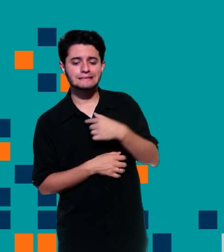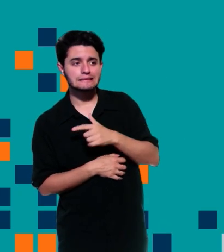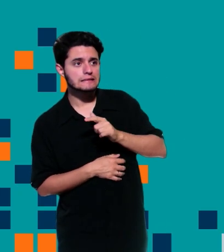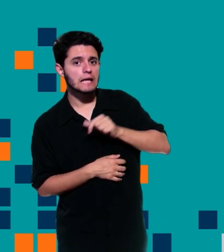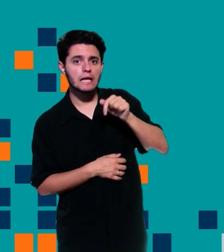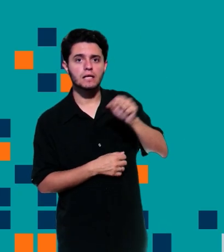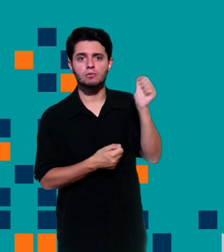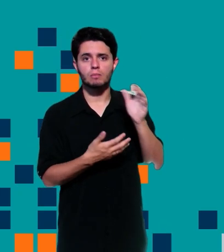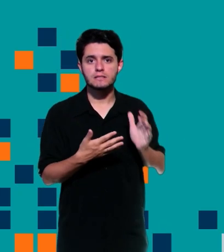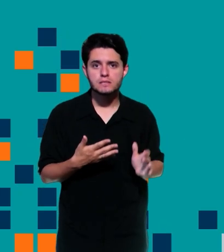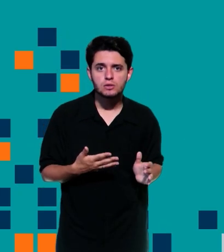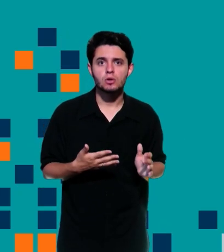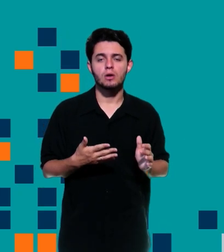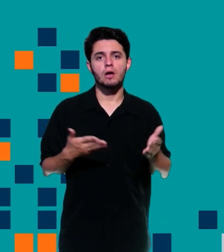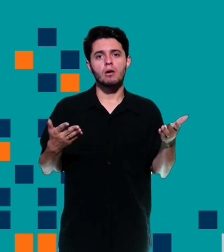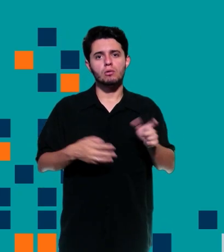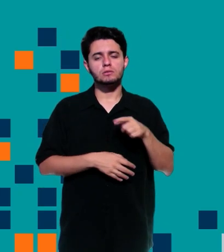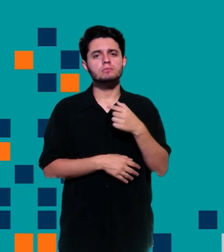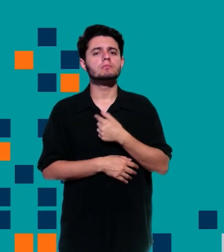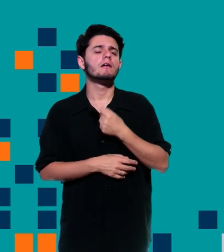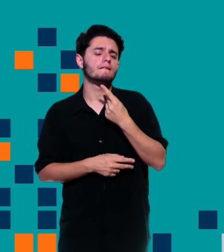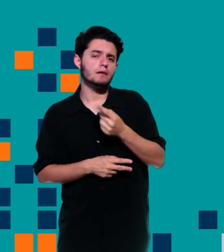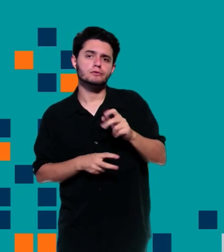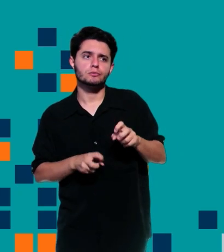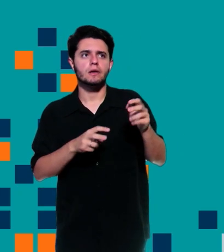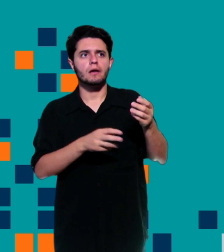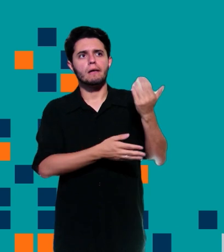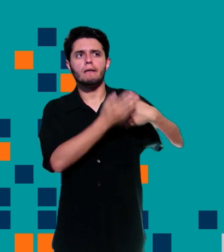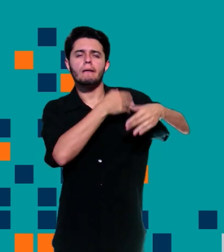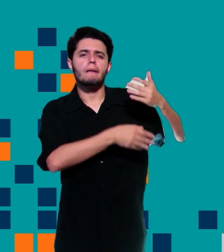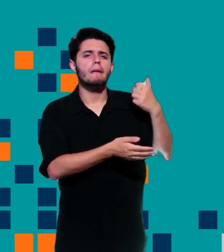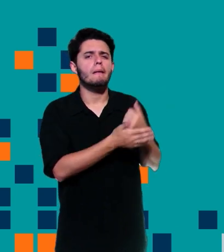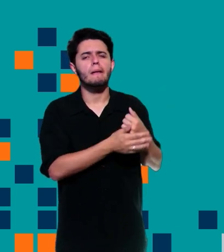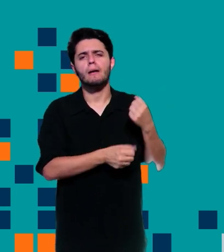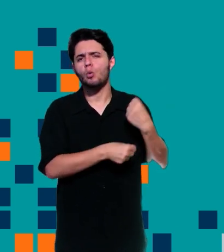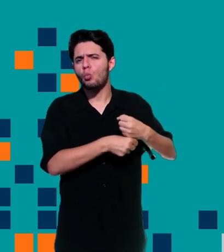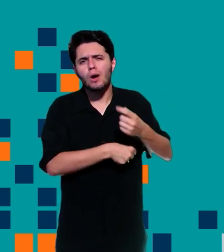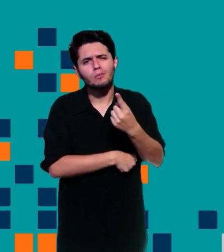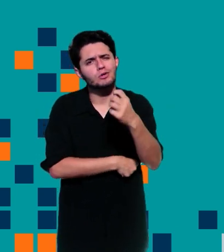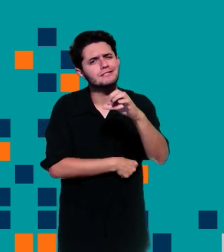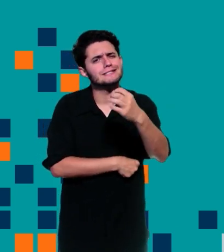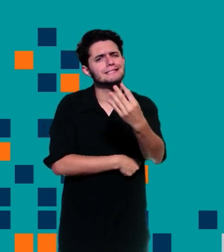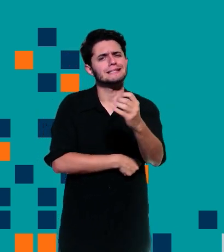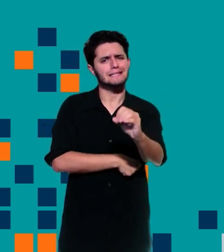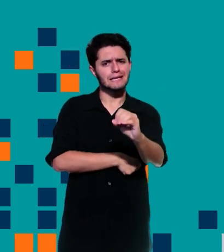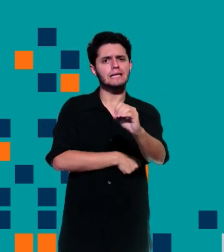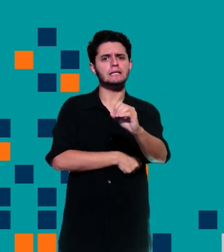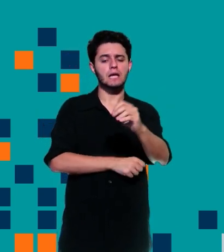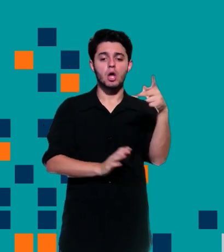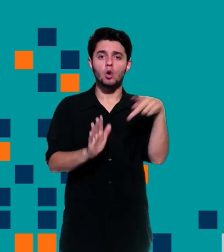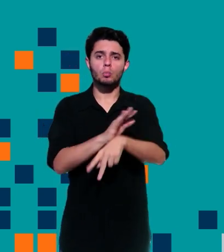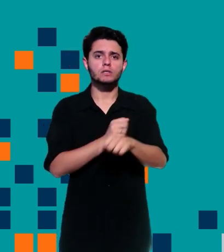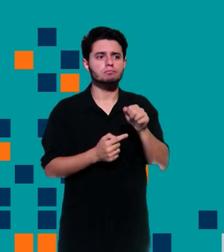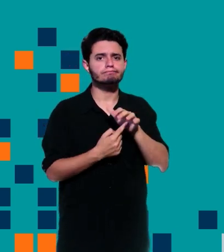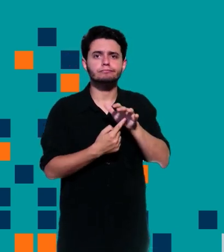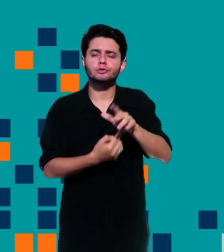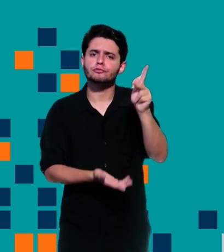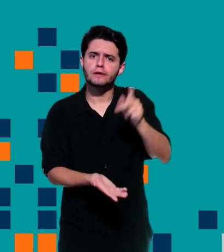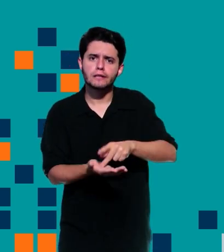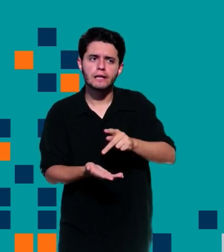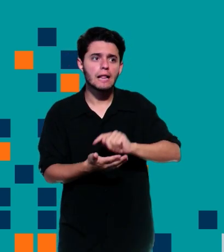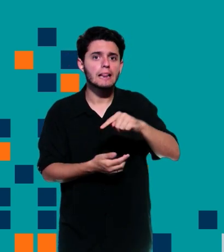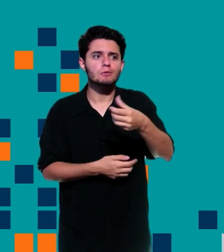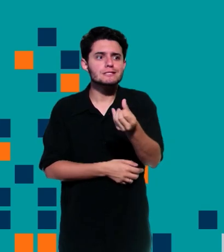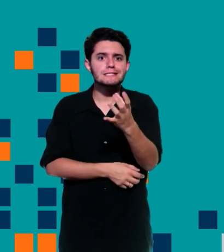Brasil ainda hoje, estamos falando dos anos 60, né, em 1960 foi inaugurado o pavilhão. Passados 60 anos, é